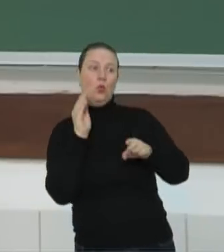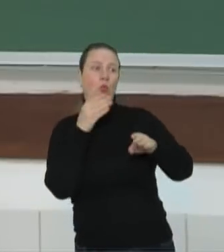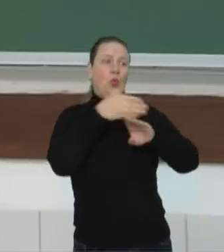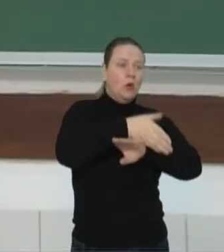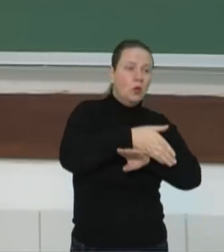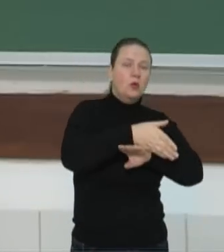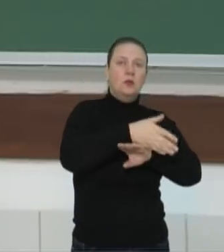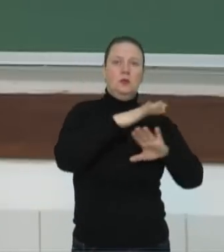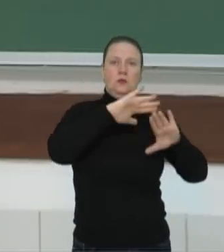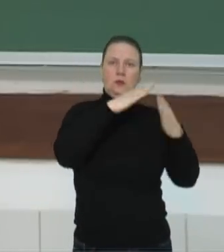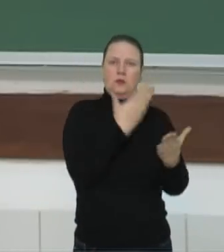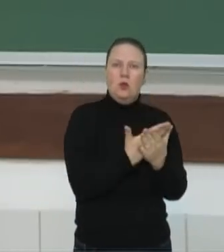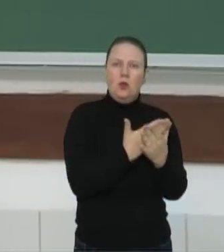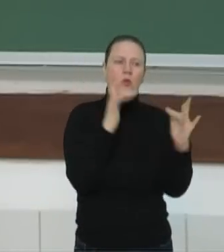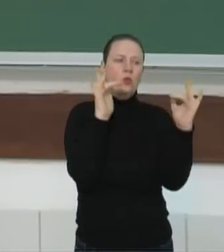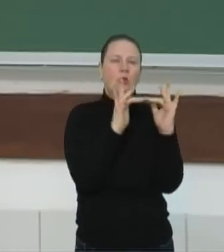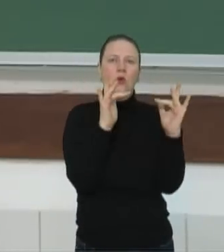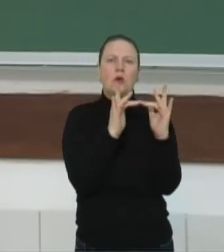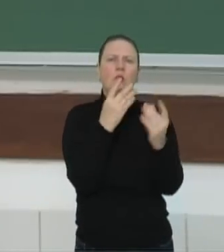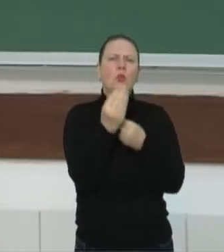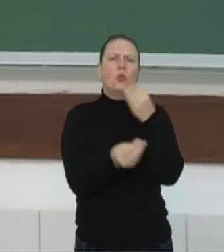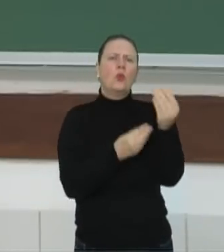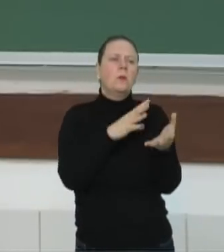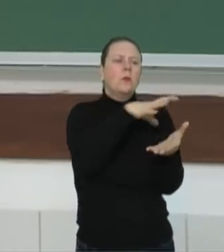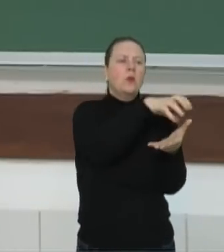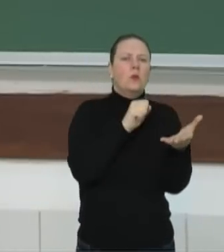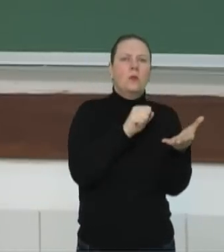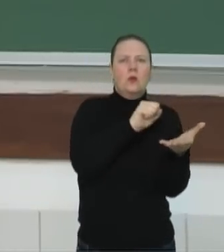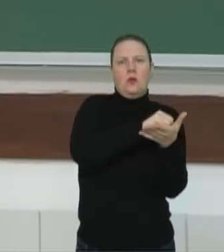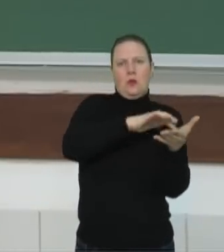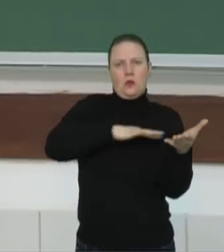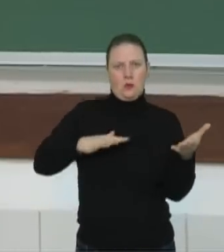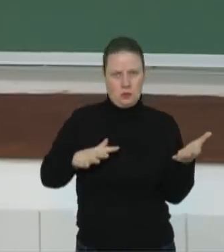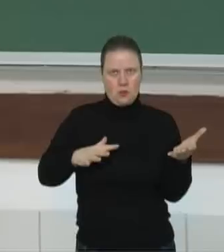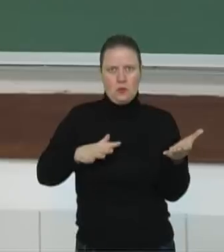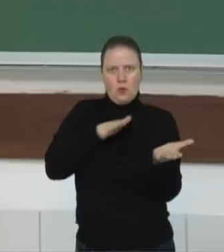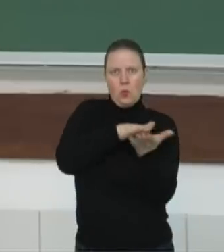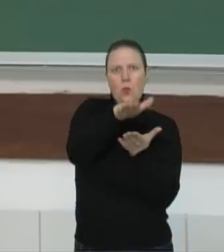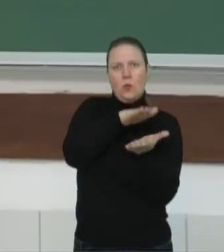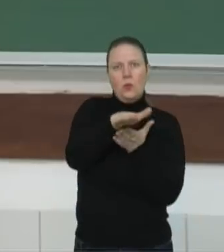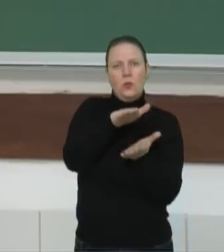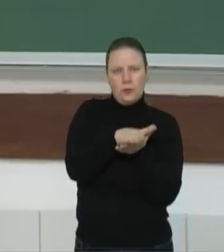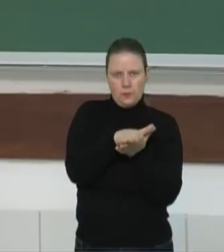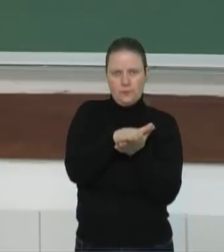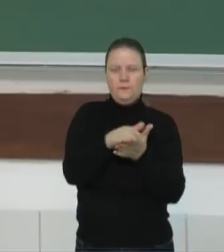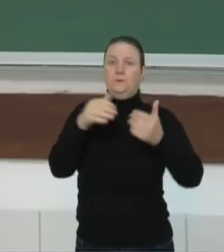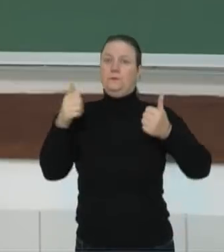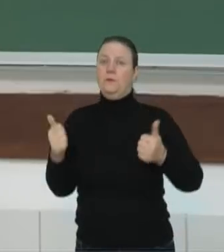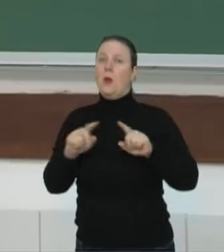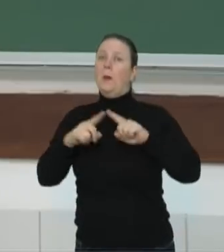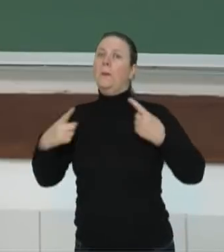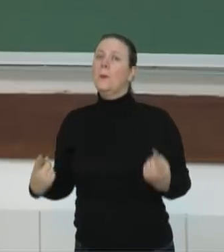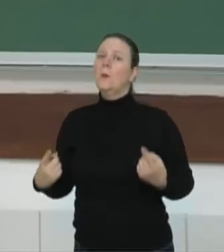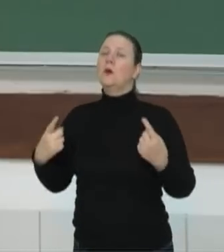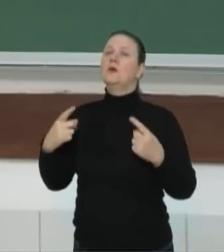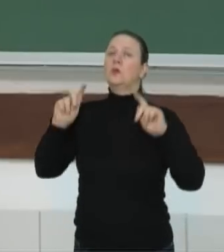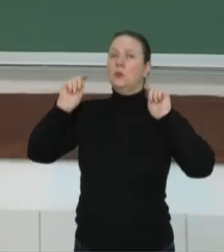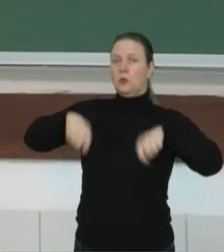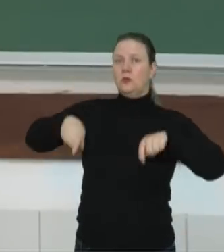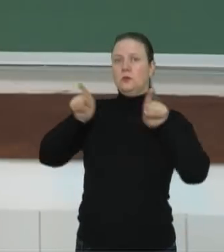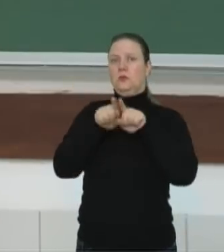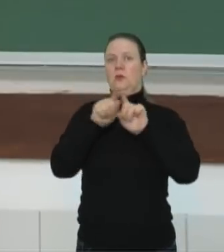lá na sua escola como que vai ser o seu procedimento com as atividades impressas. Mas você pode